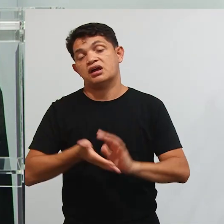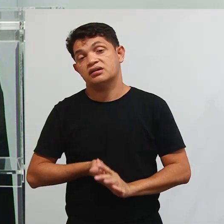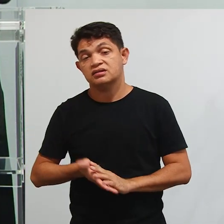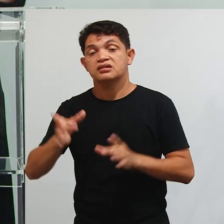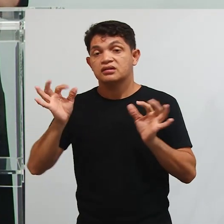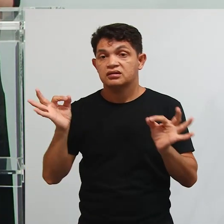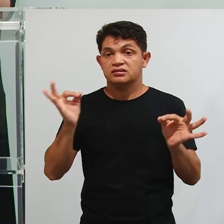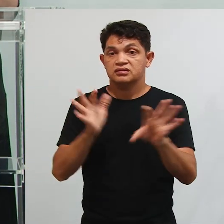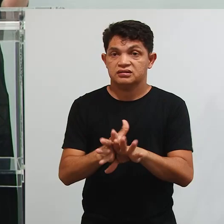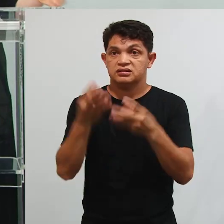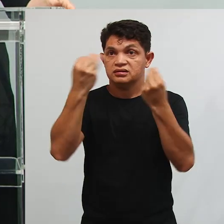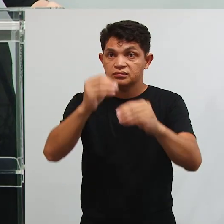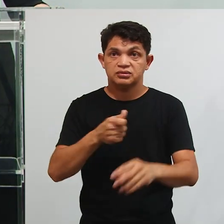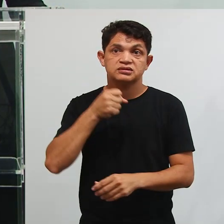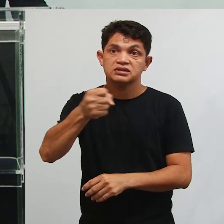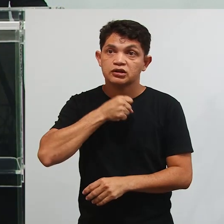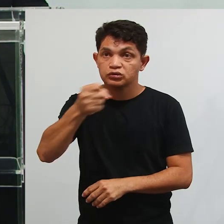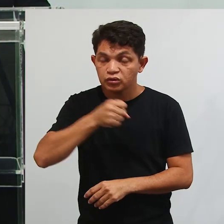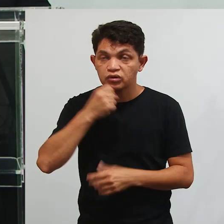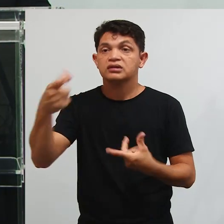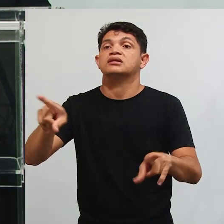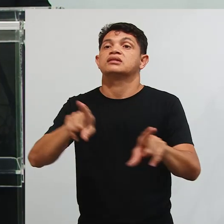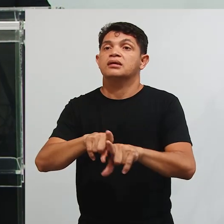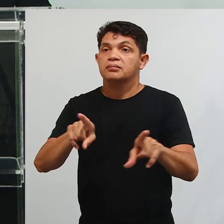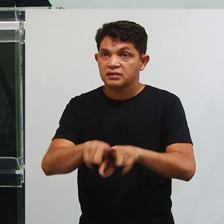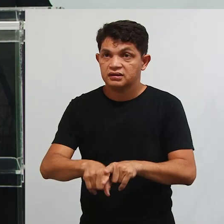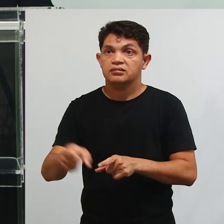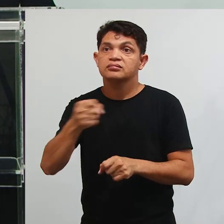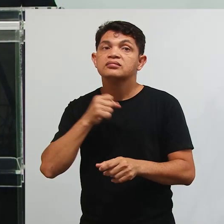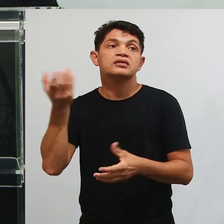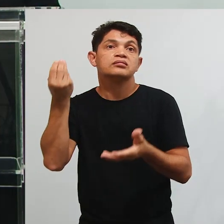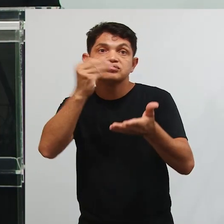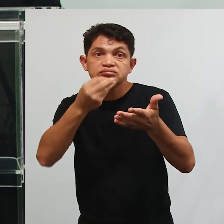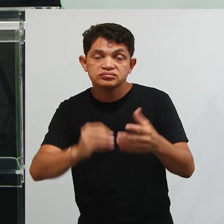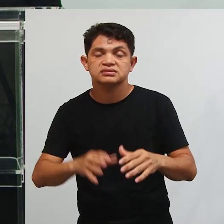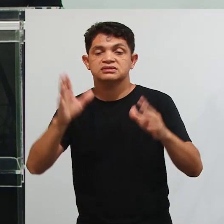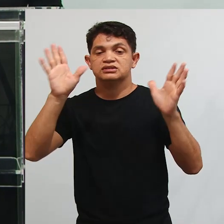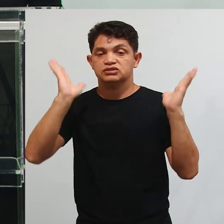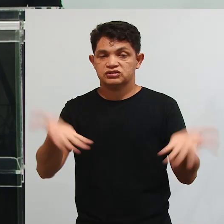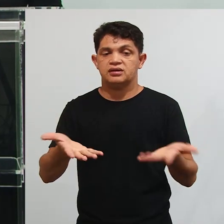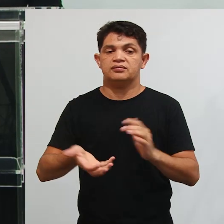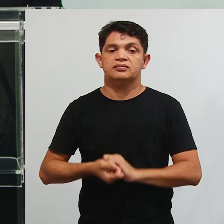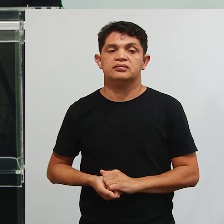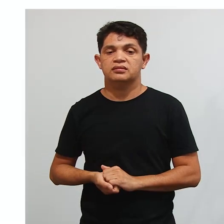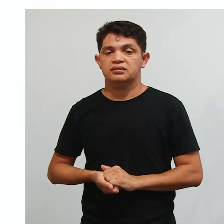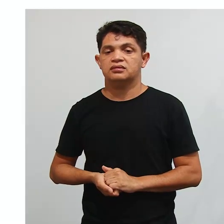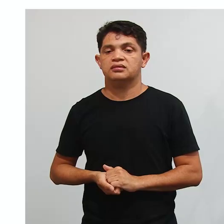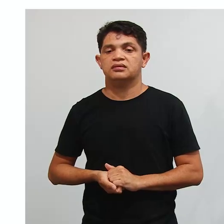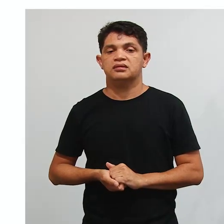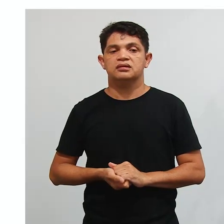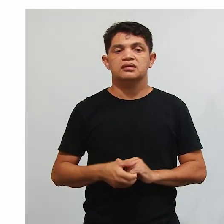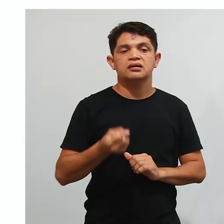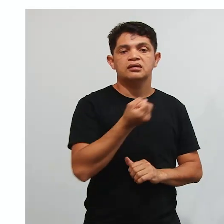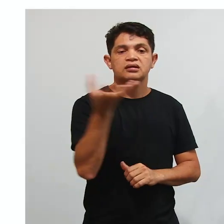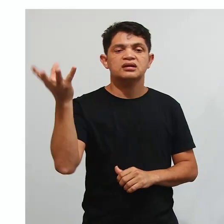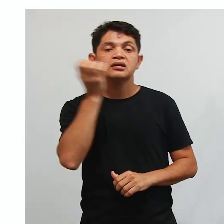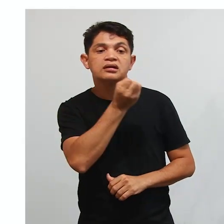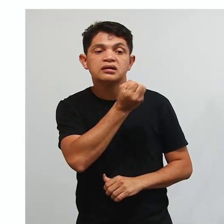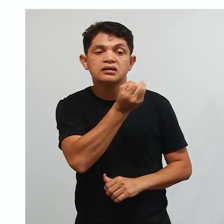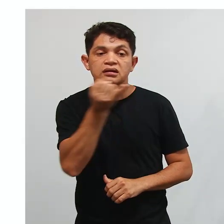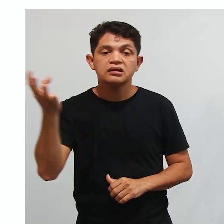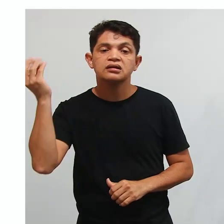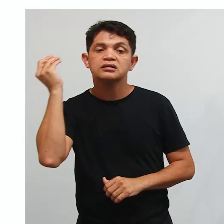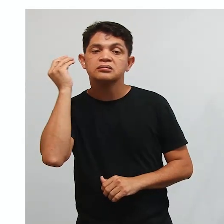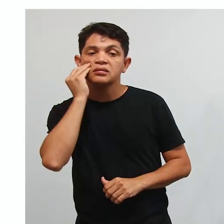que já foram feitas por autores né Então essa é a pesquisa bibliográfica também ela pode ser